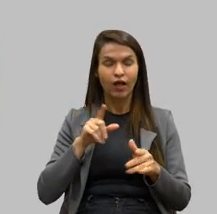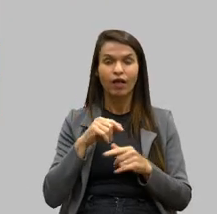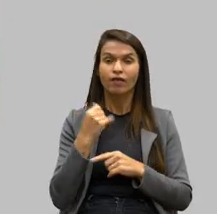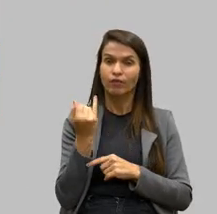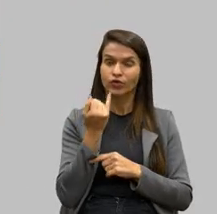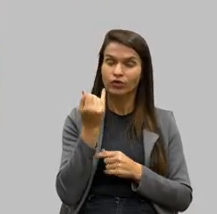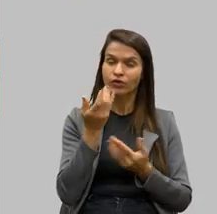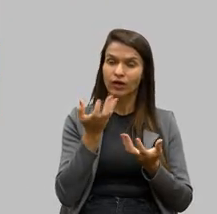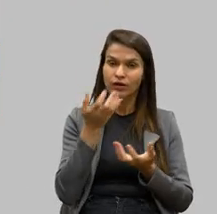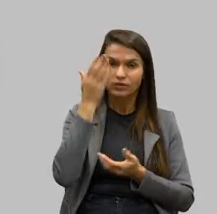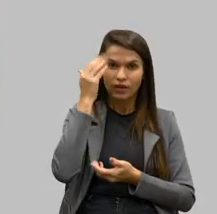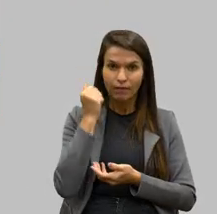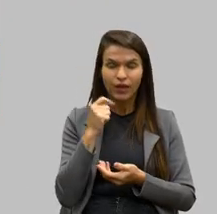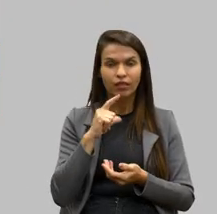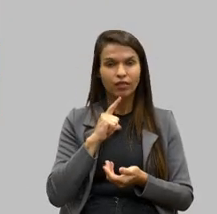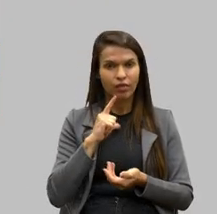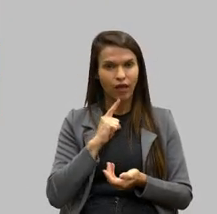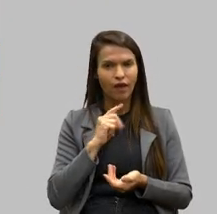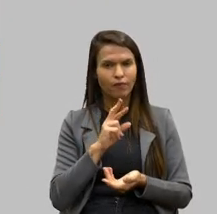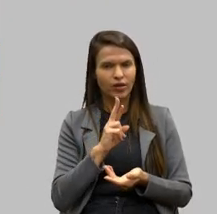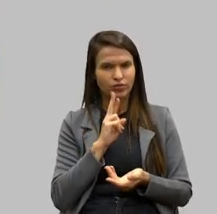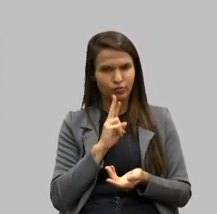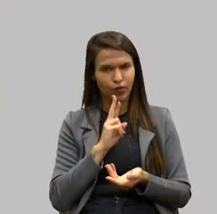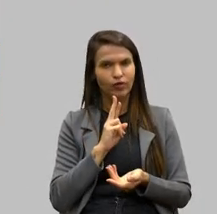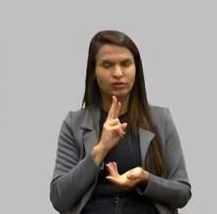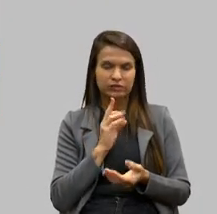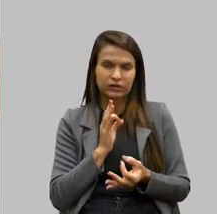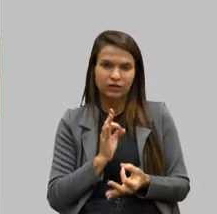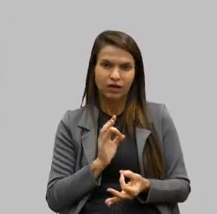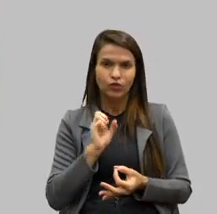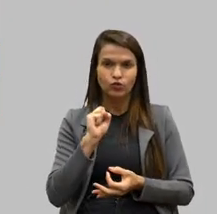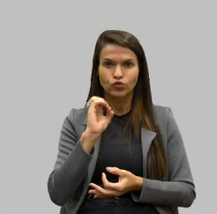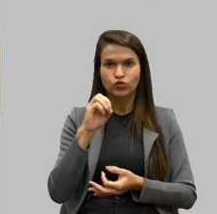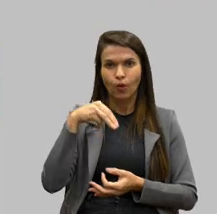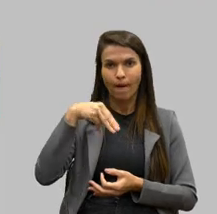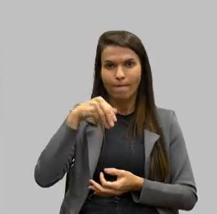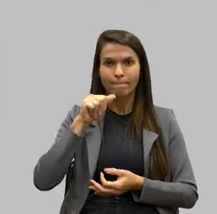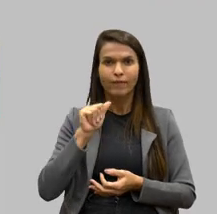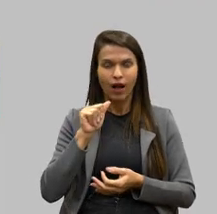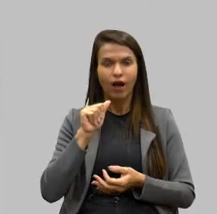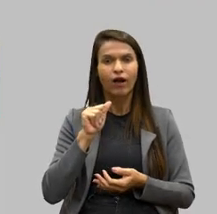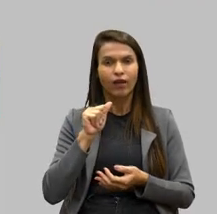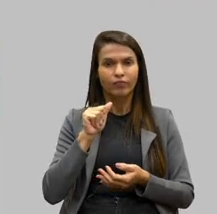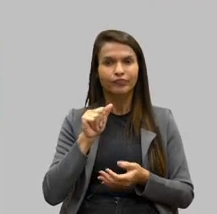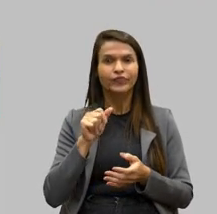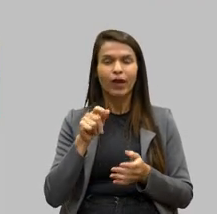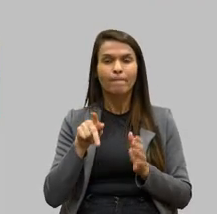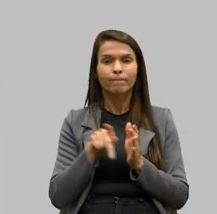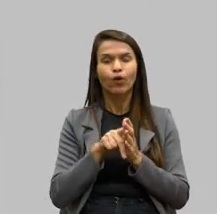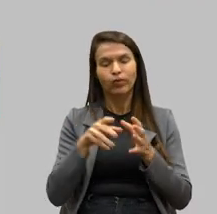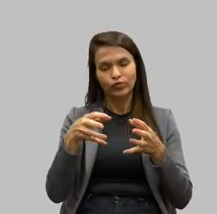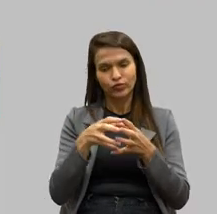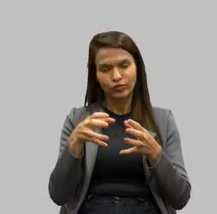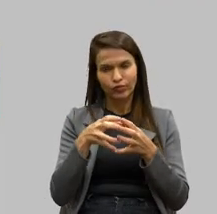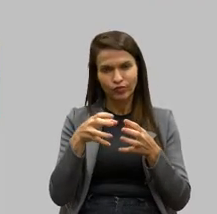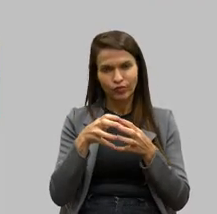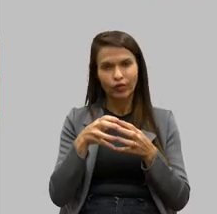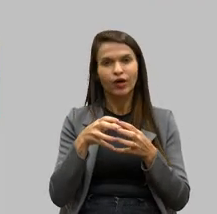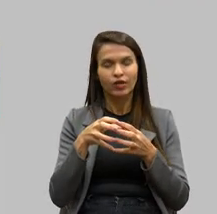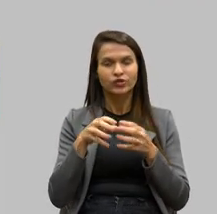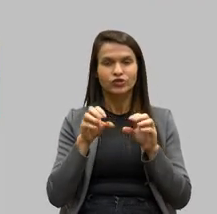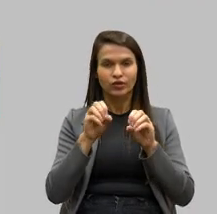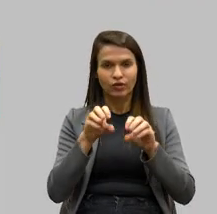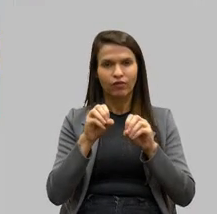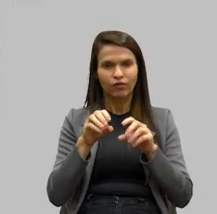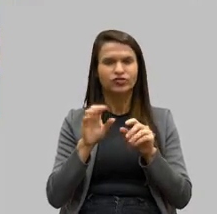saber se tem um balanço do SOMAR, porque o SOMAR é tratado aqui na Comissão de Educação, foi muito tratado na legislatura